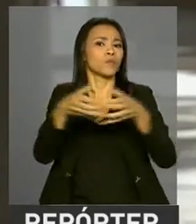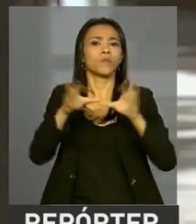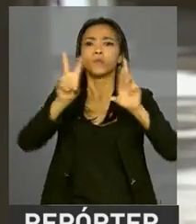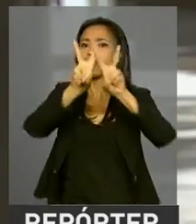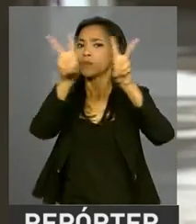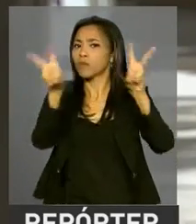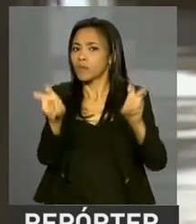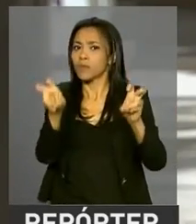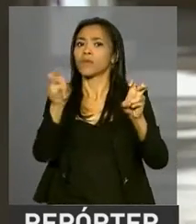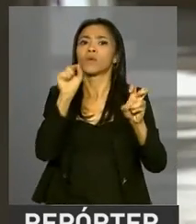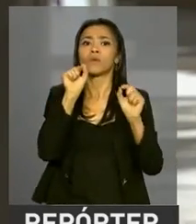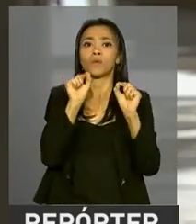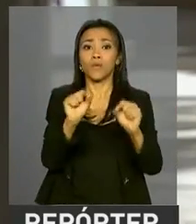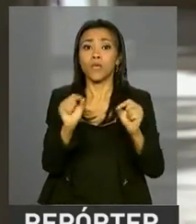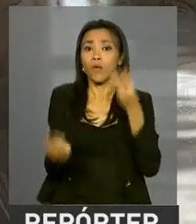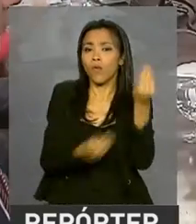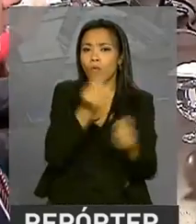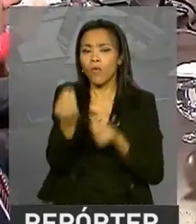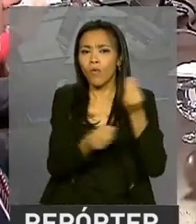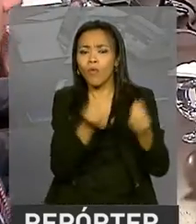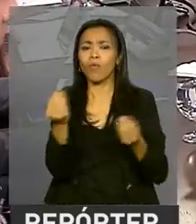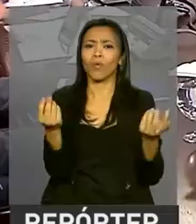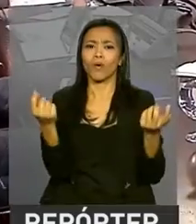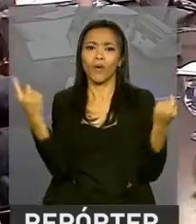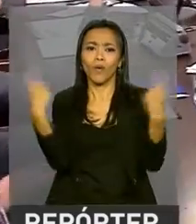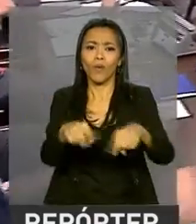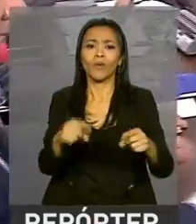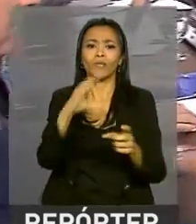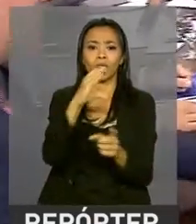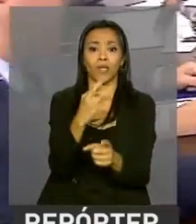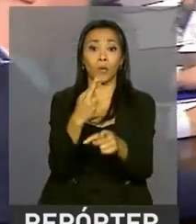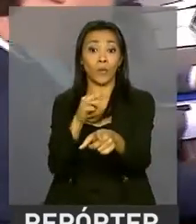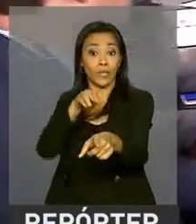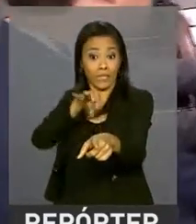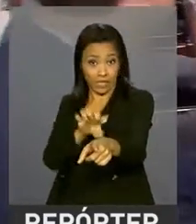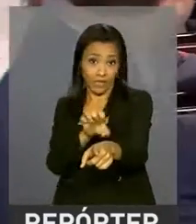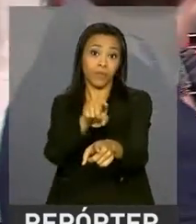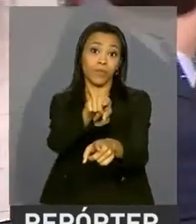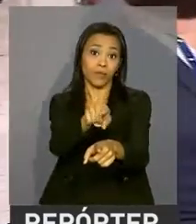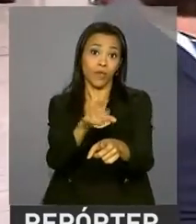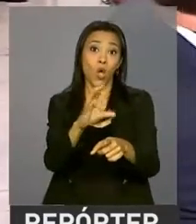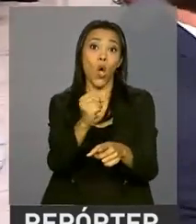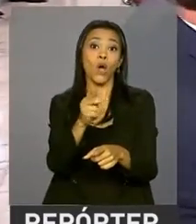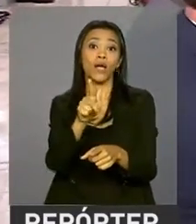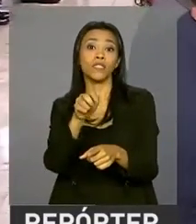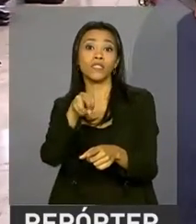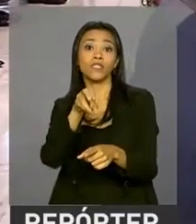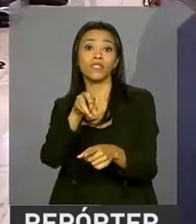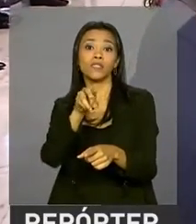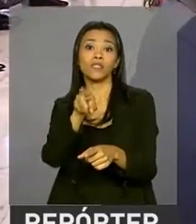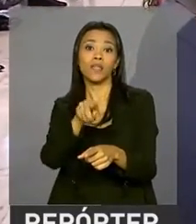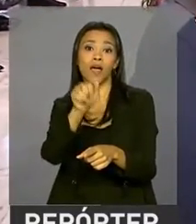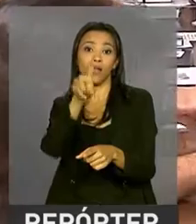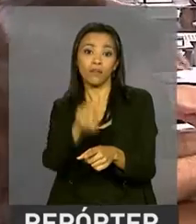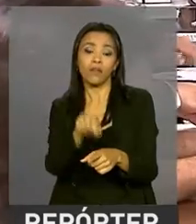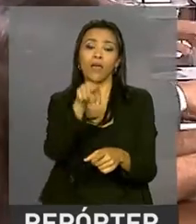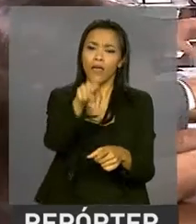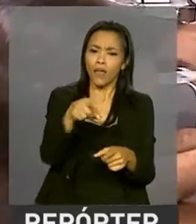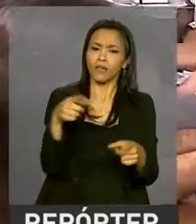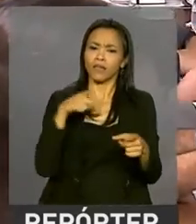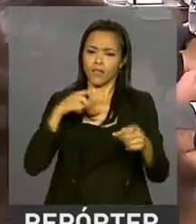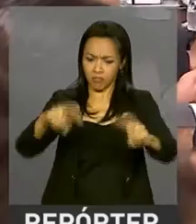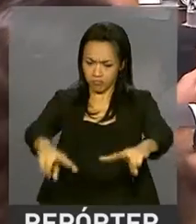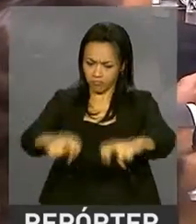ações integradas de combate ao crime organizado esta reunião acabou agora há pouco e contou com a participação dos ministros do gabinete de segurança